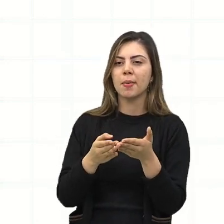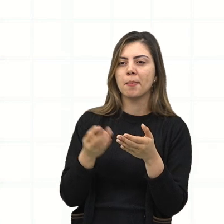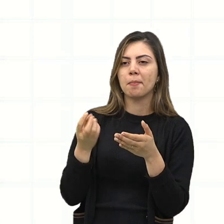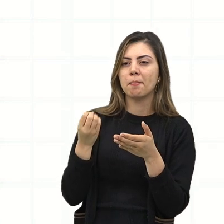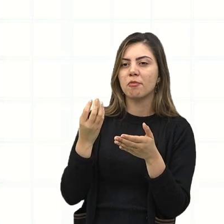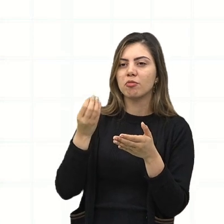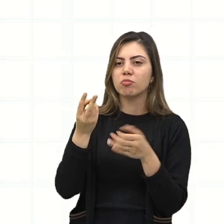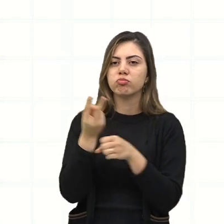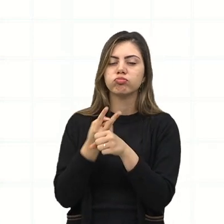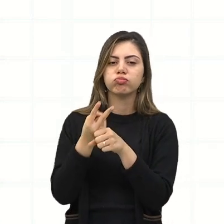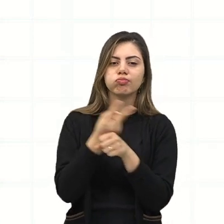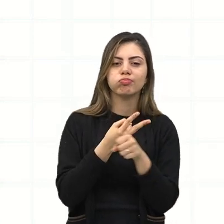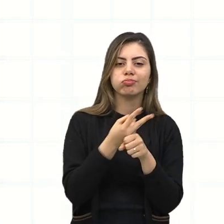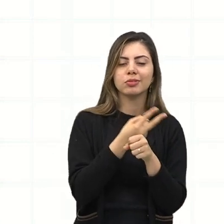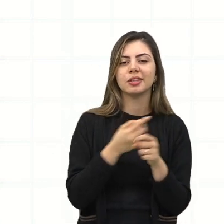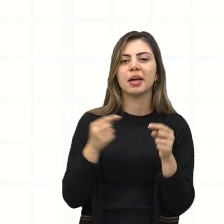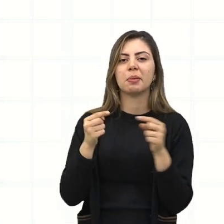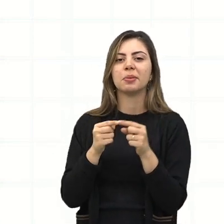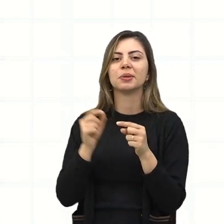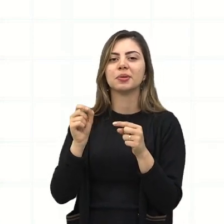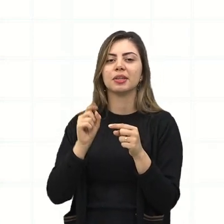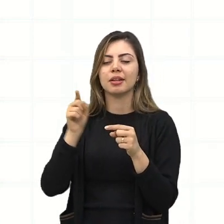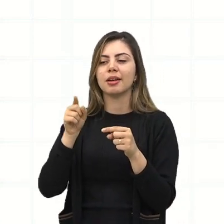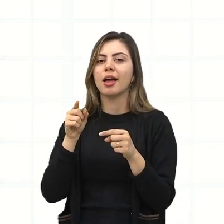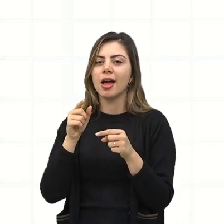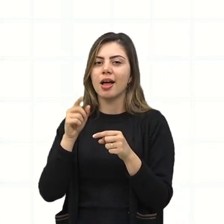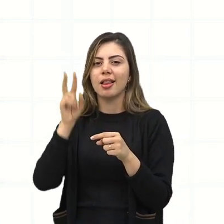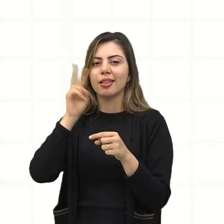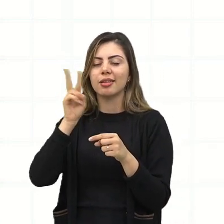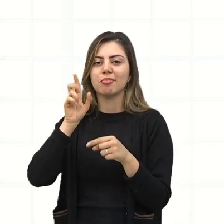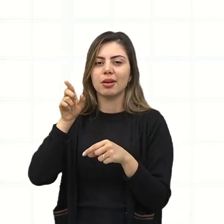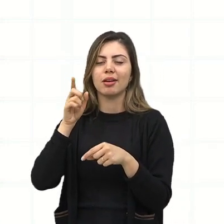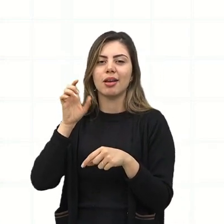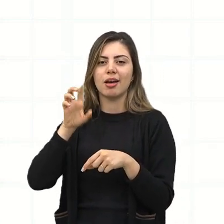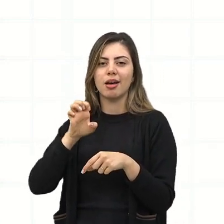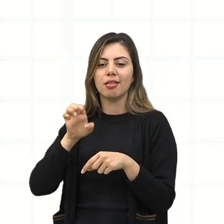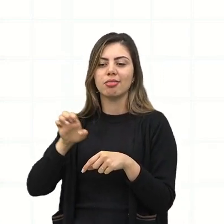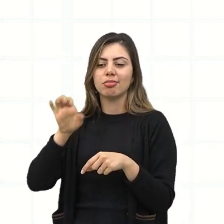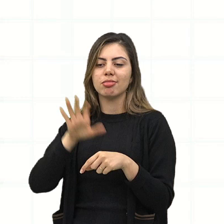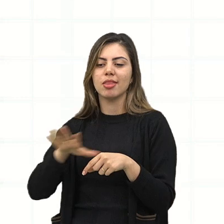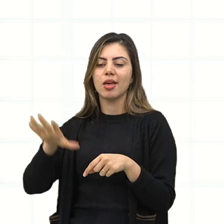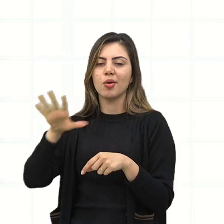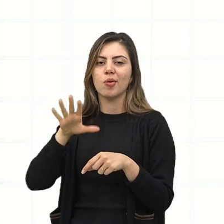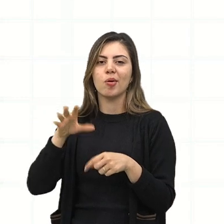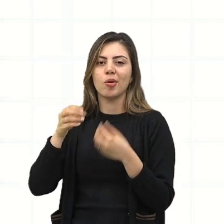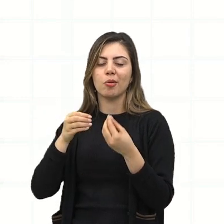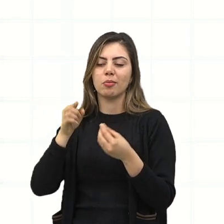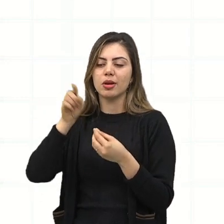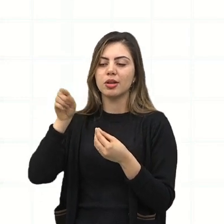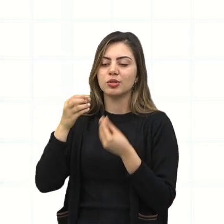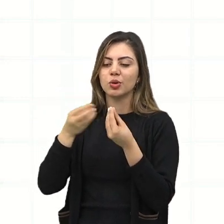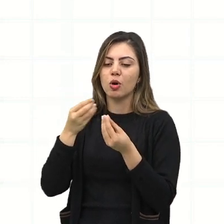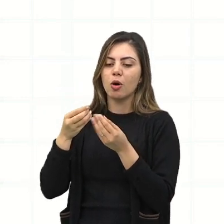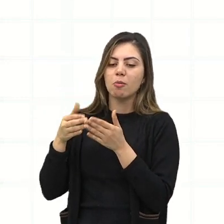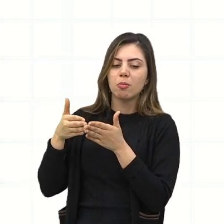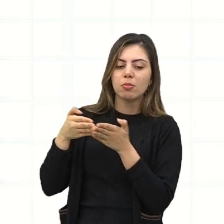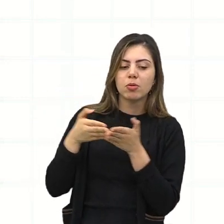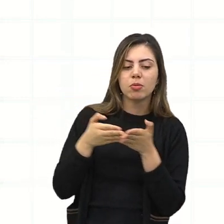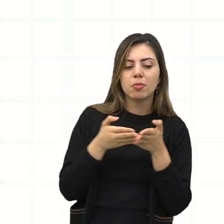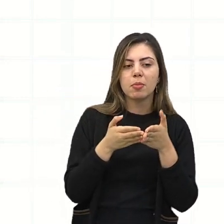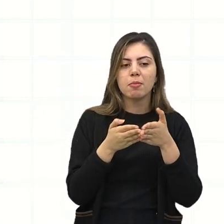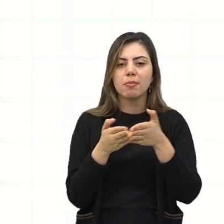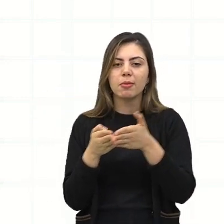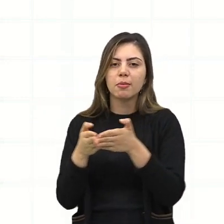do explorador, esse explorador europeu que veio pelas águas, singrou os rios, foi